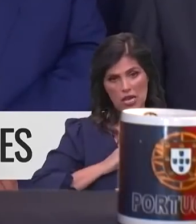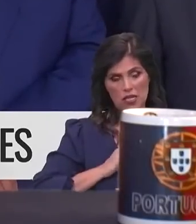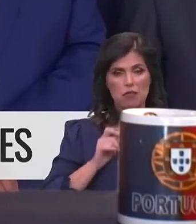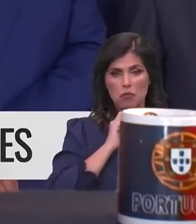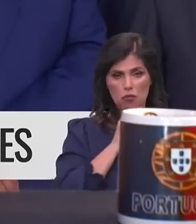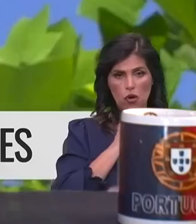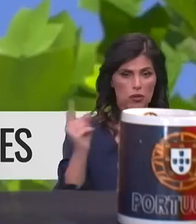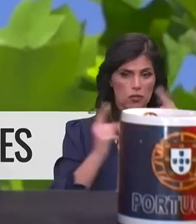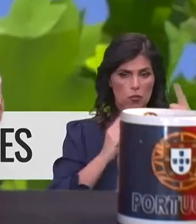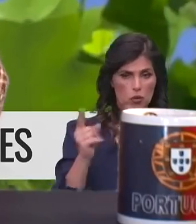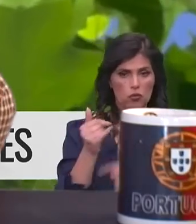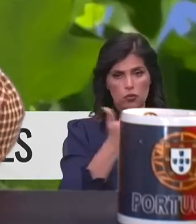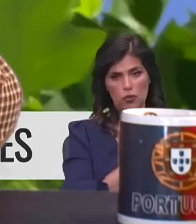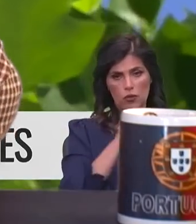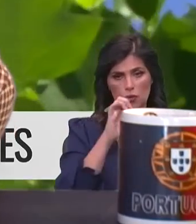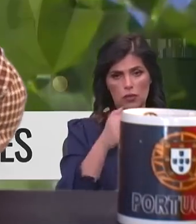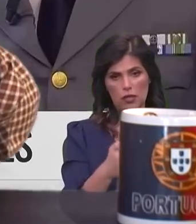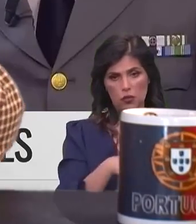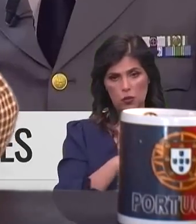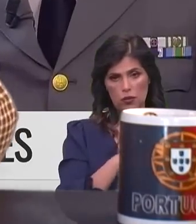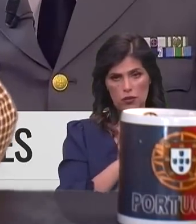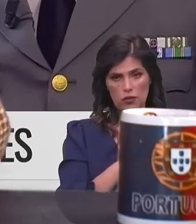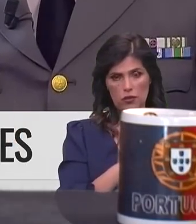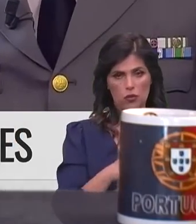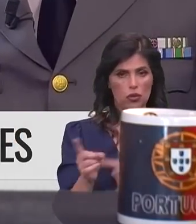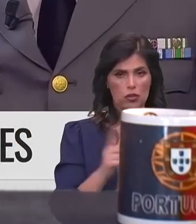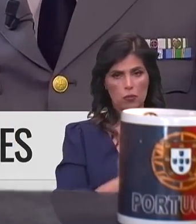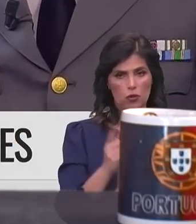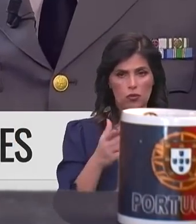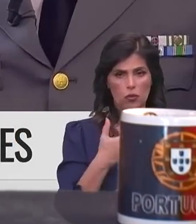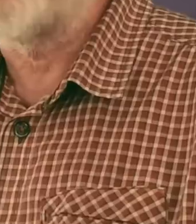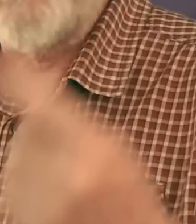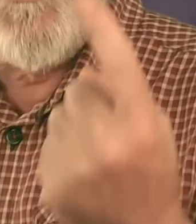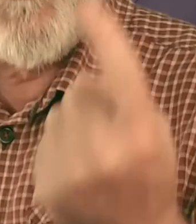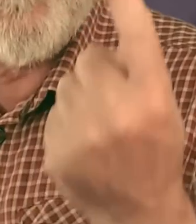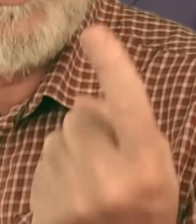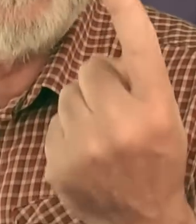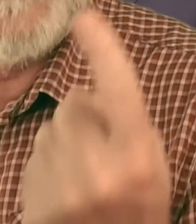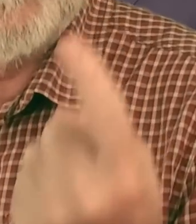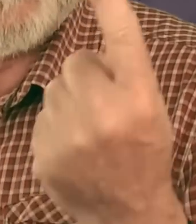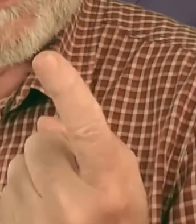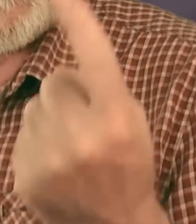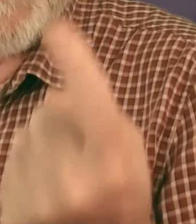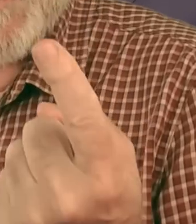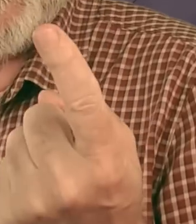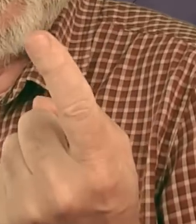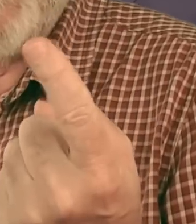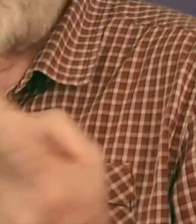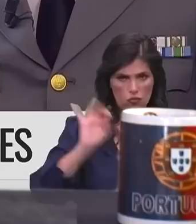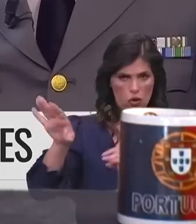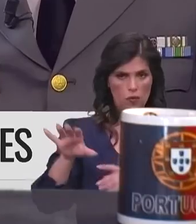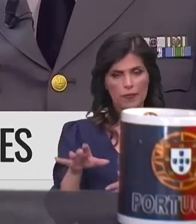faz mostrar que temos razão como não porque já sabemos que enquanto este mesmo o fora Nunca será descongelado um único minuto da nossa